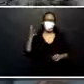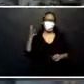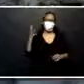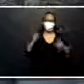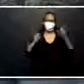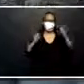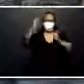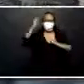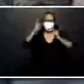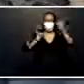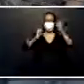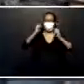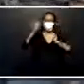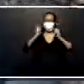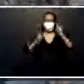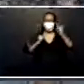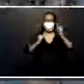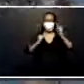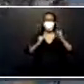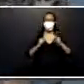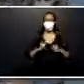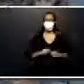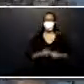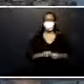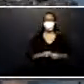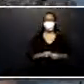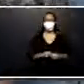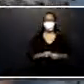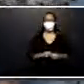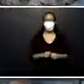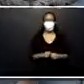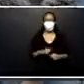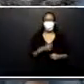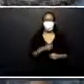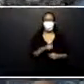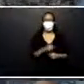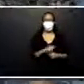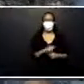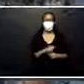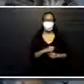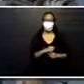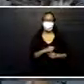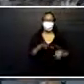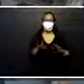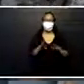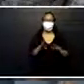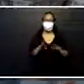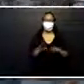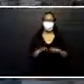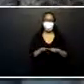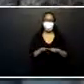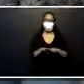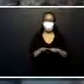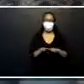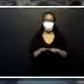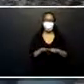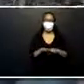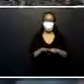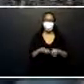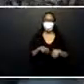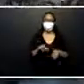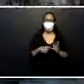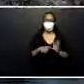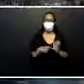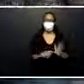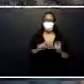de empresas e organizações, não é? Para também colocar em cima disso a opinião